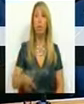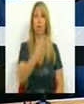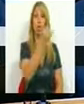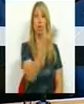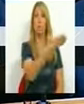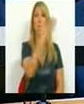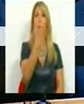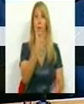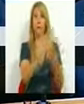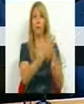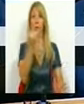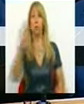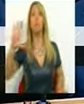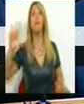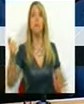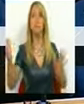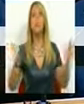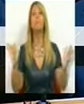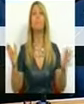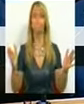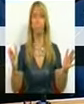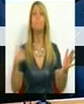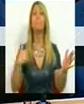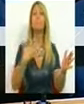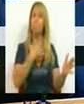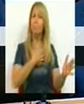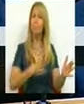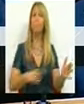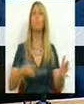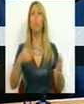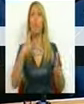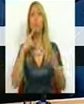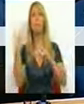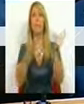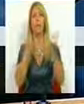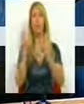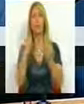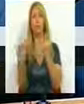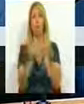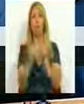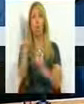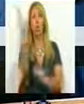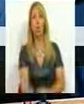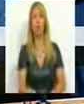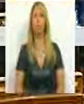2011 e 2015, tenho muito prazer em fazer esse debate consigo.